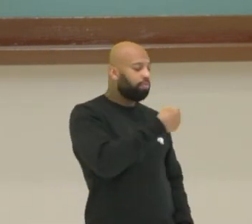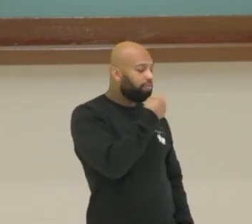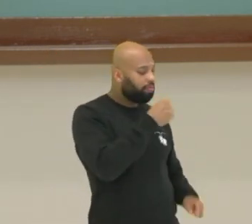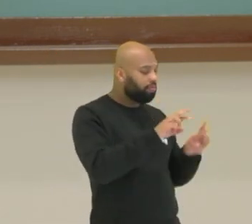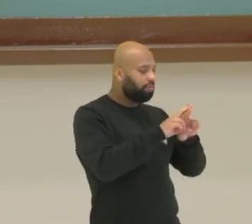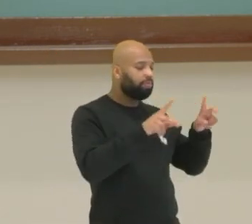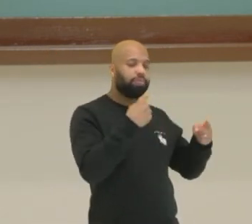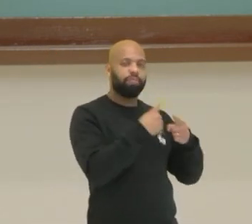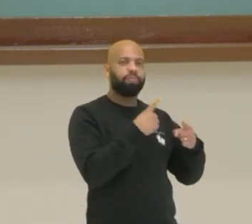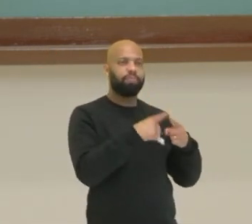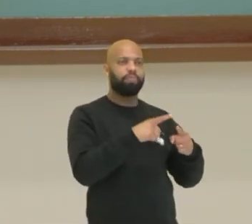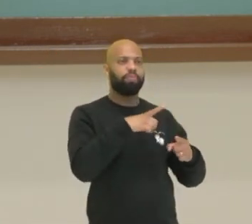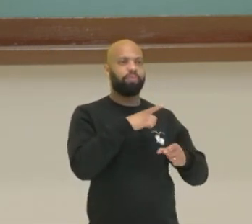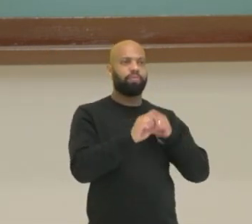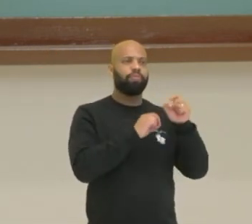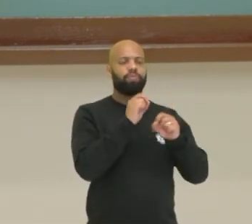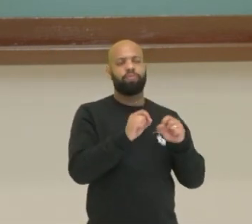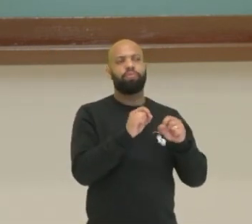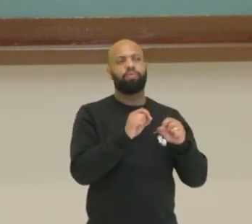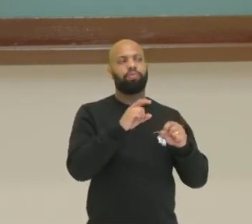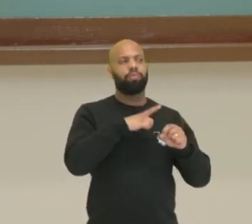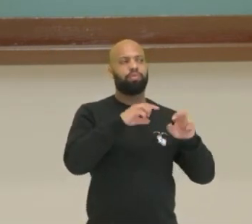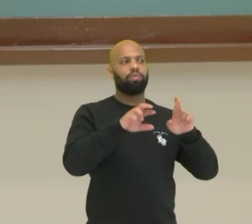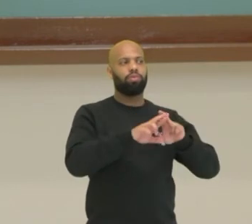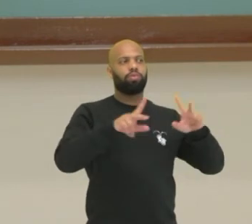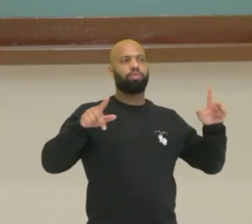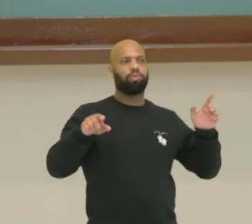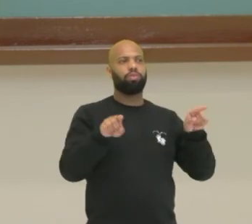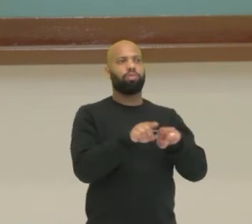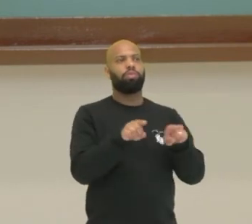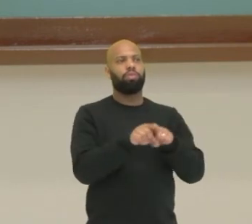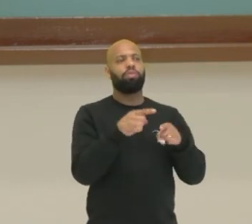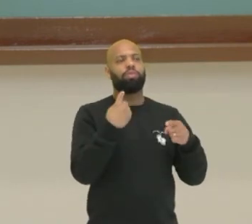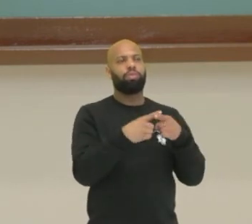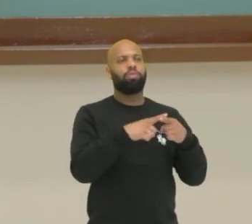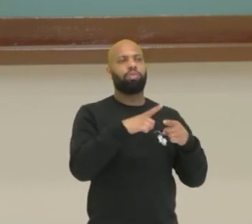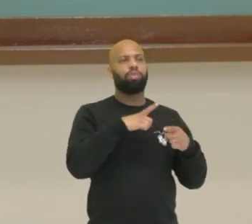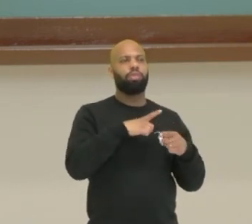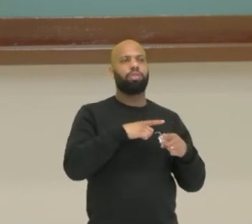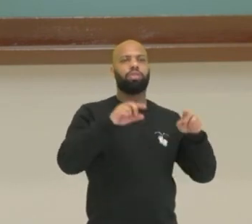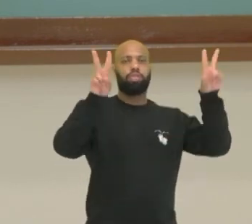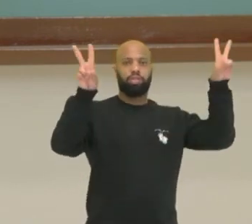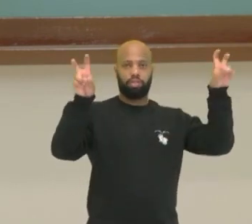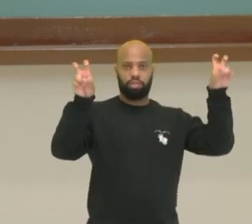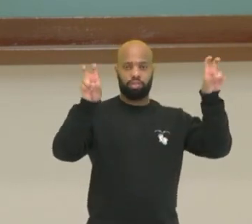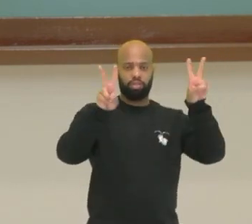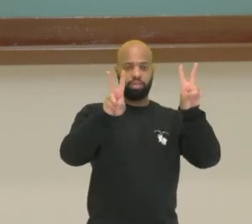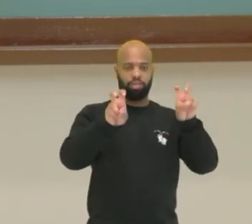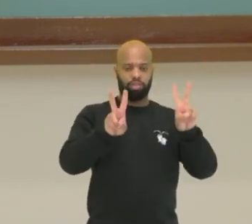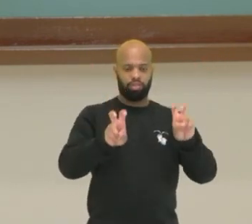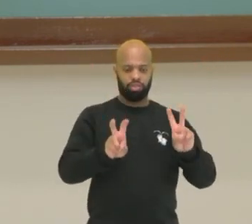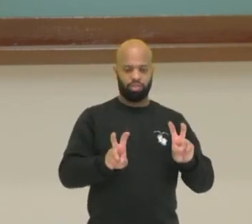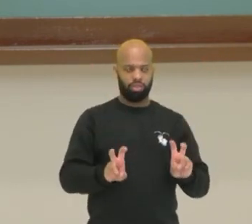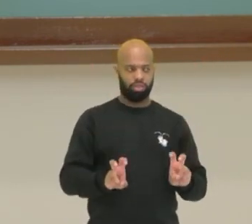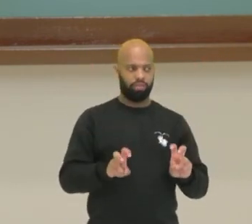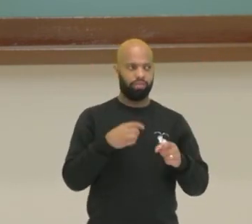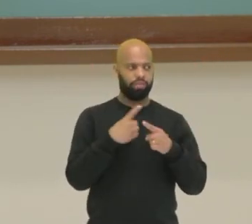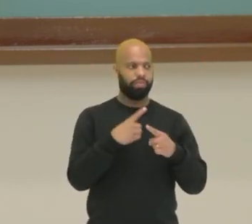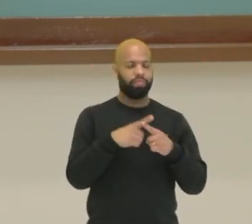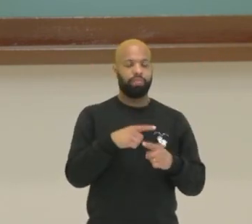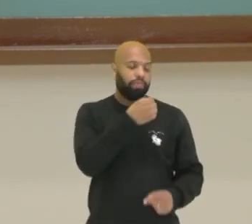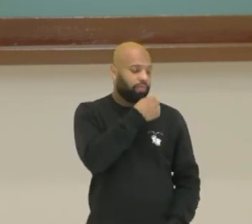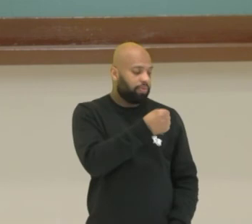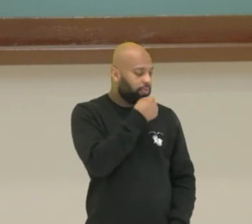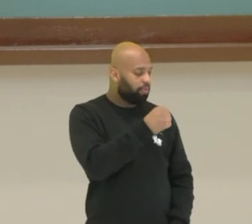tem uma amplitude maior, né? E aí ela tem vários tópicos, vários subtítulos. Né? Então, como a reportagem permite